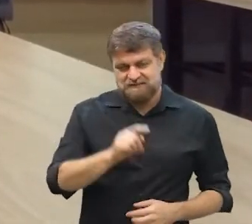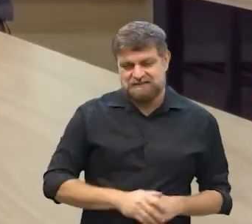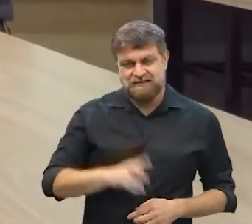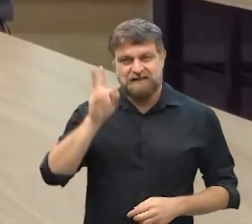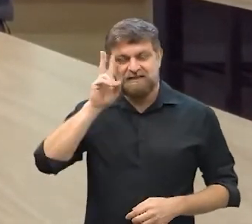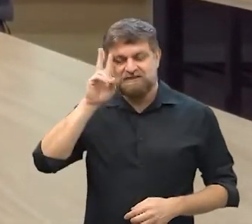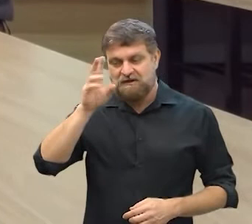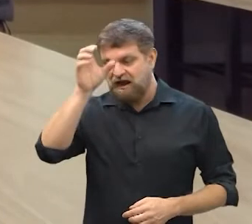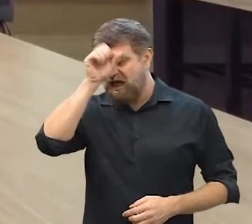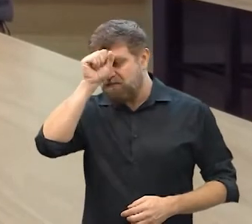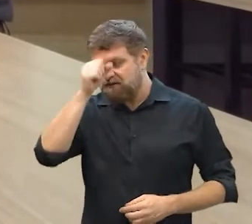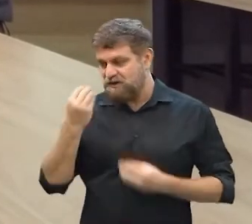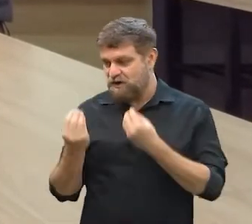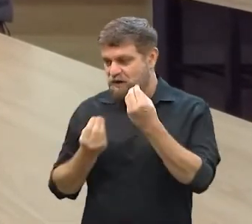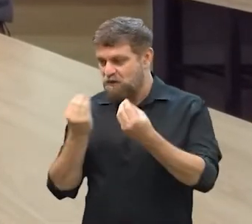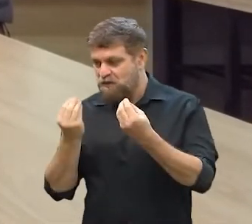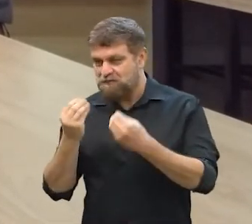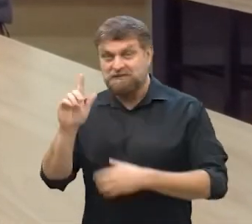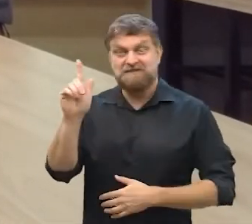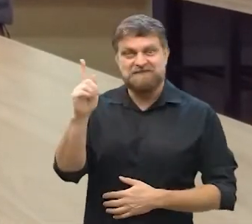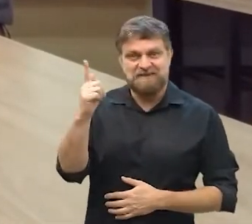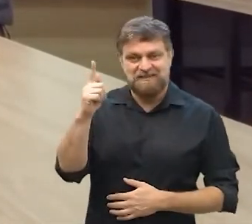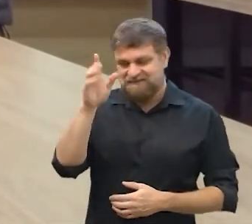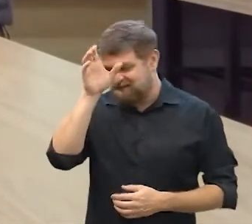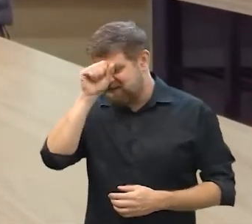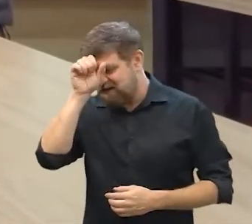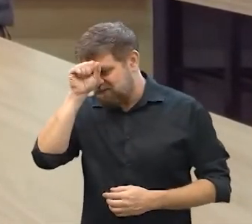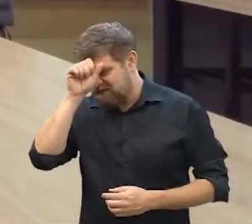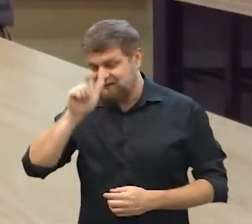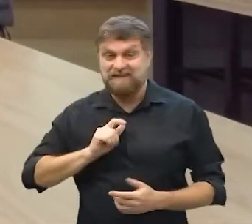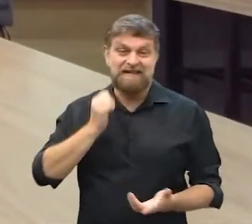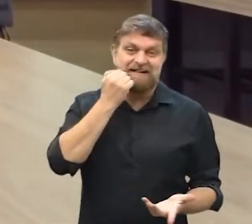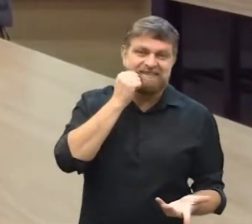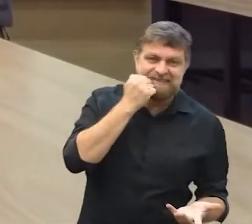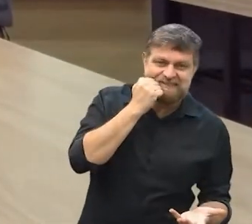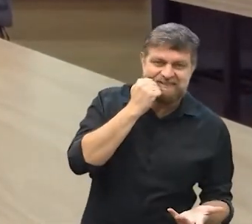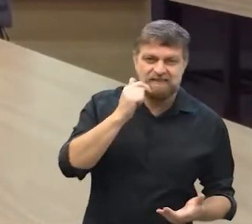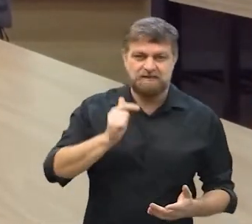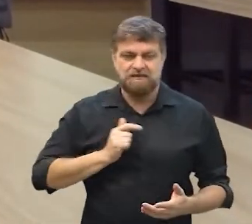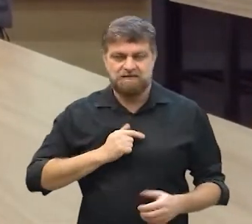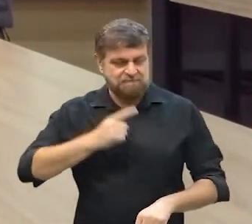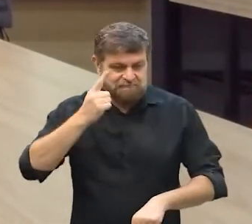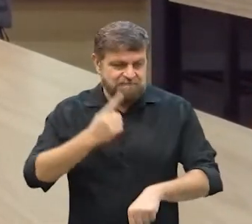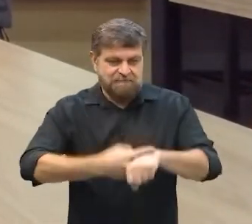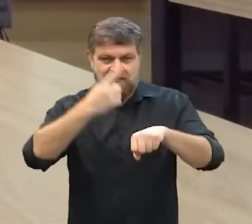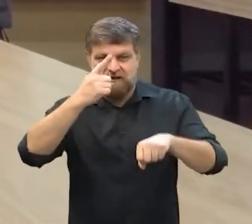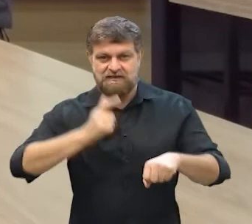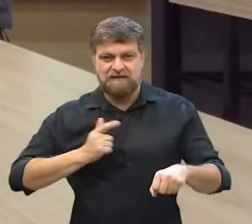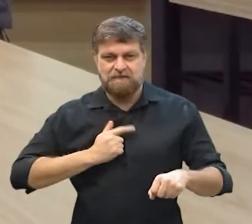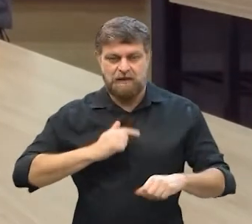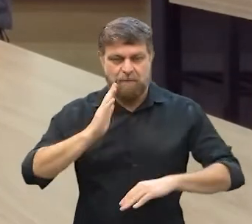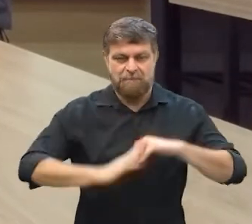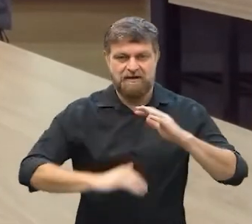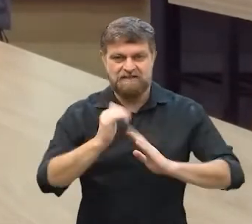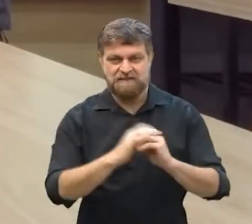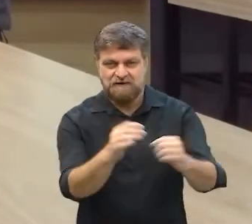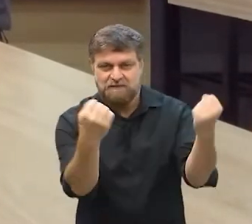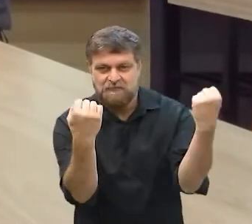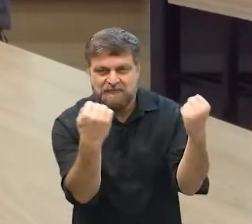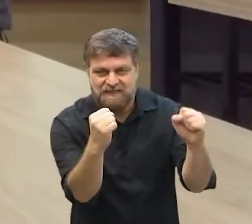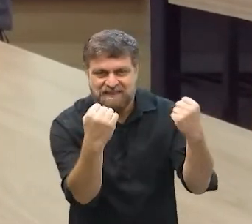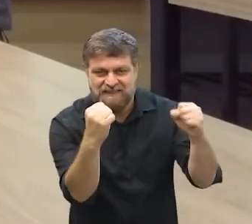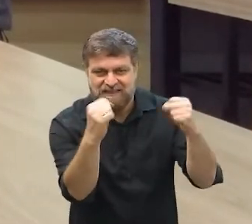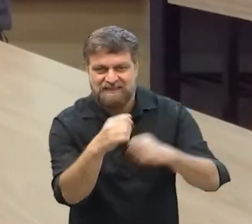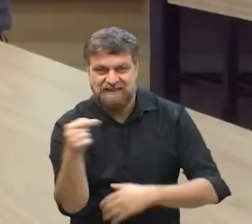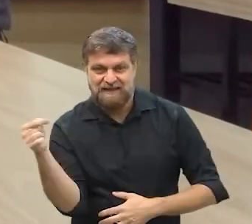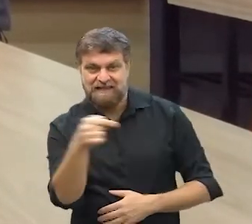aprender história, geografia, enfim, ciências, de repente até fazer uma atividade física na